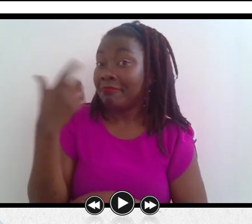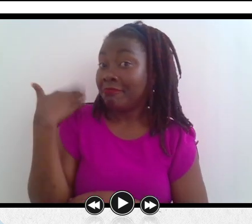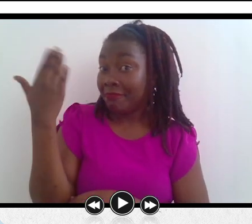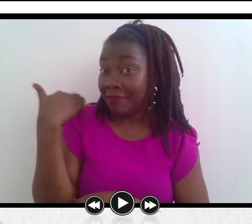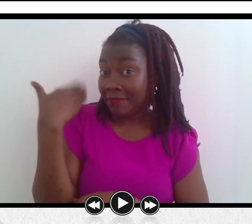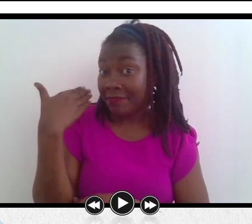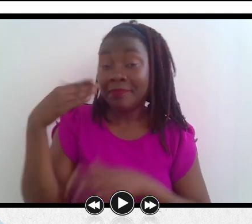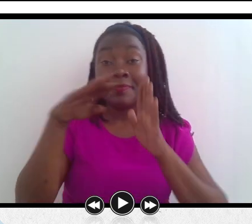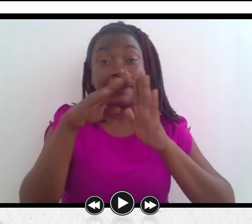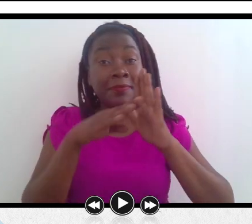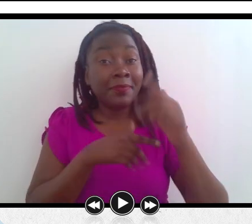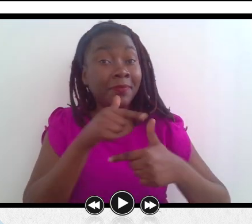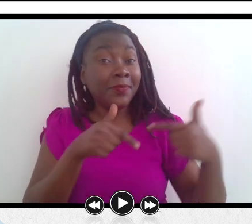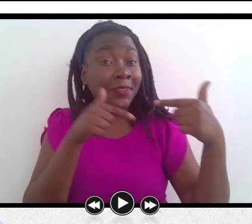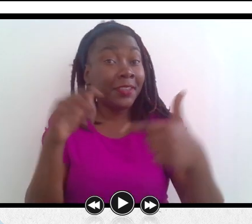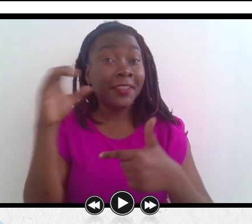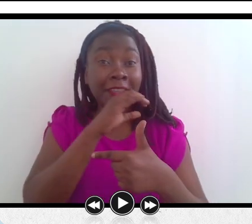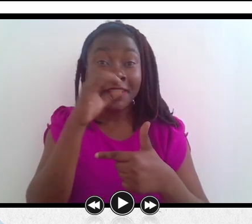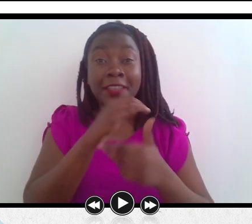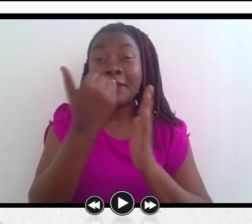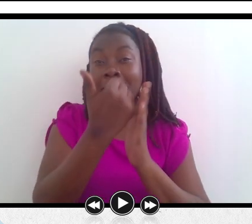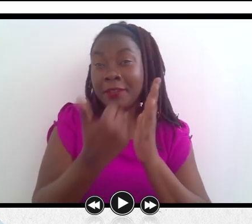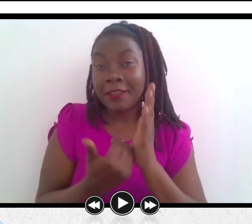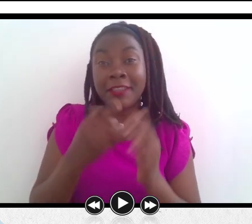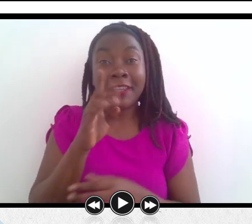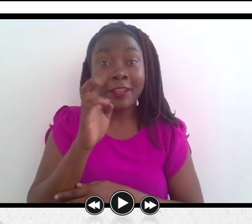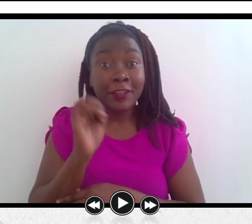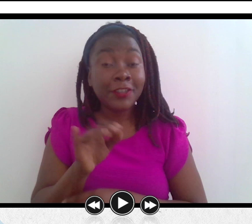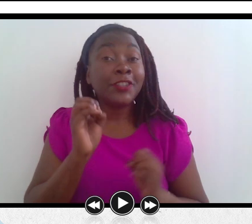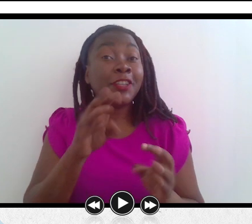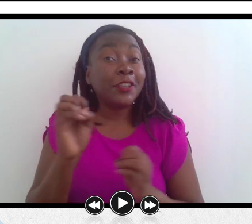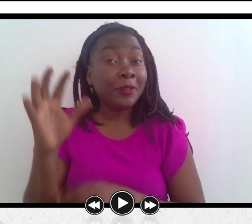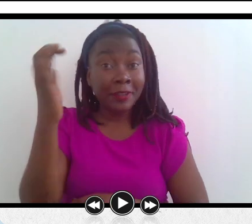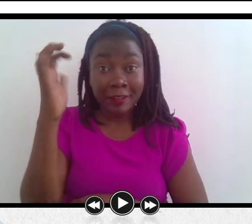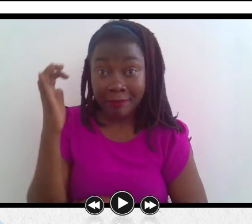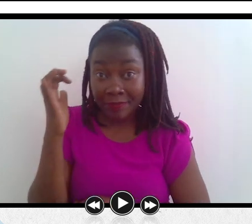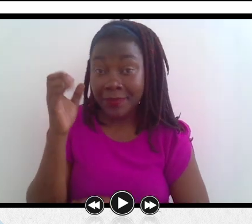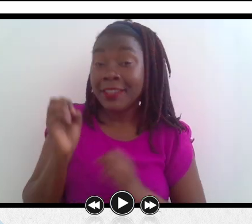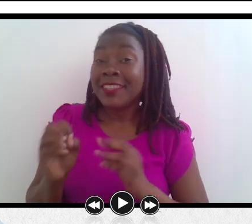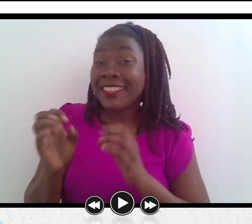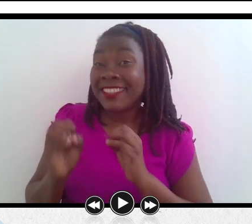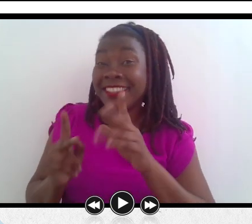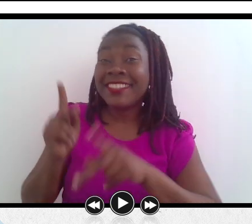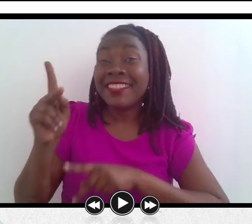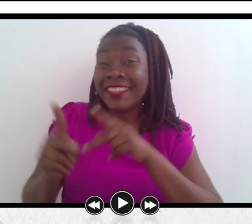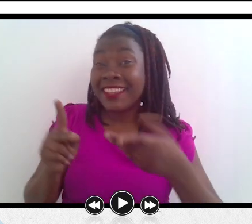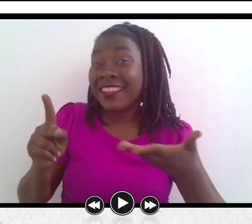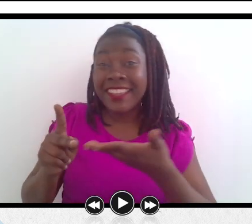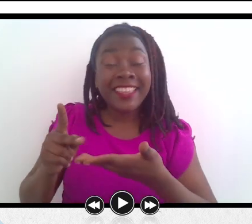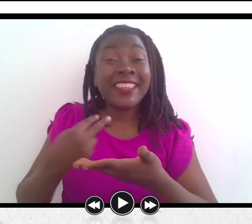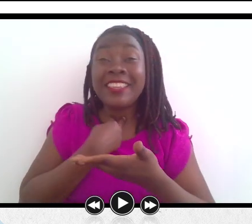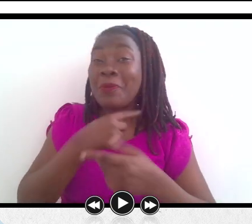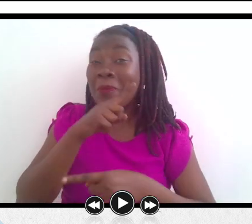de previsão, antecipação e alerta, programa de manutenção e inspeção do sistema de drenagem, né? E isso foi o